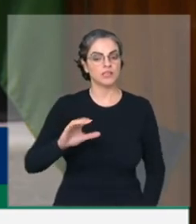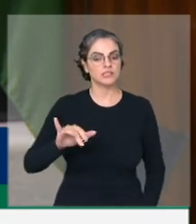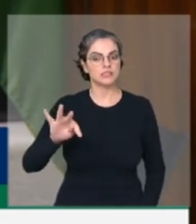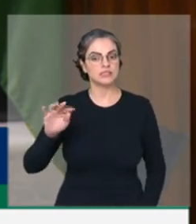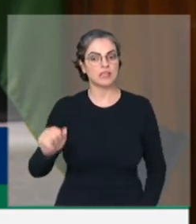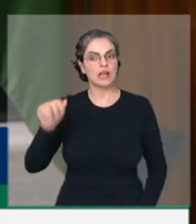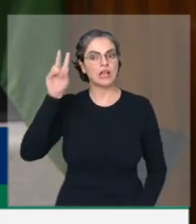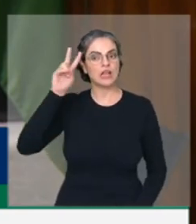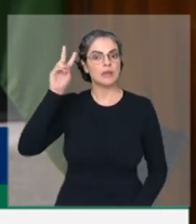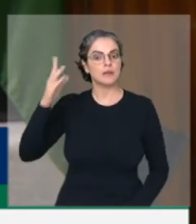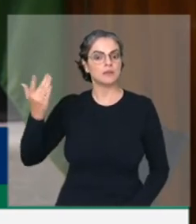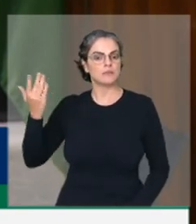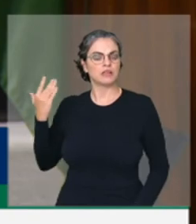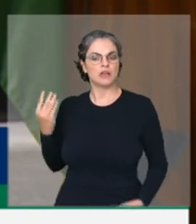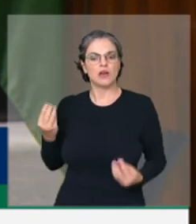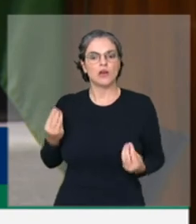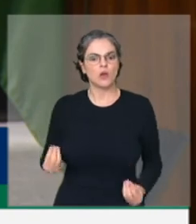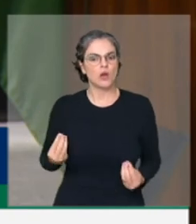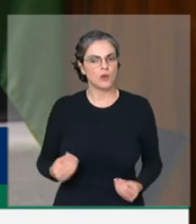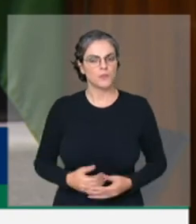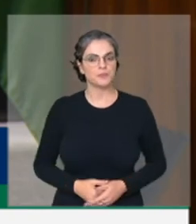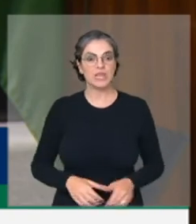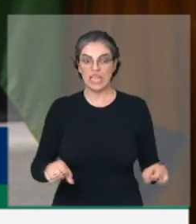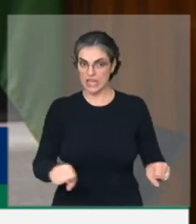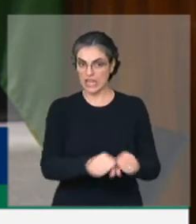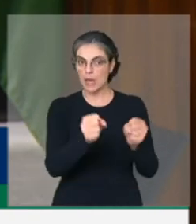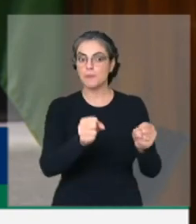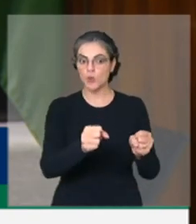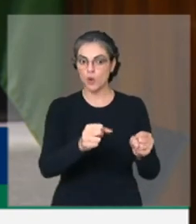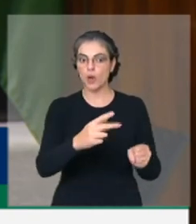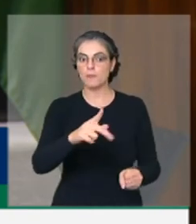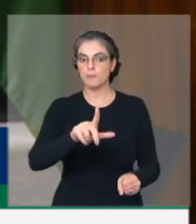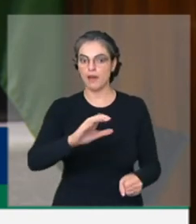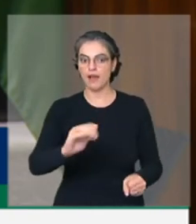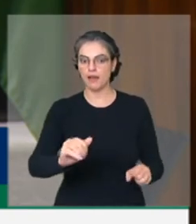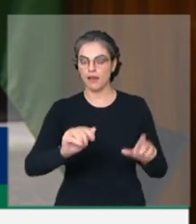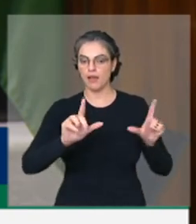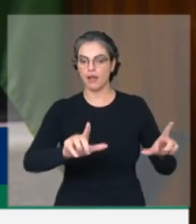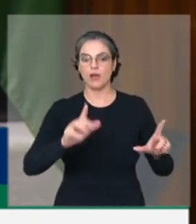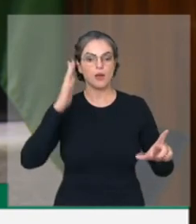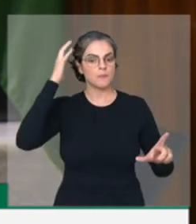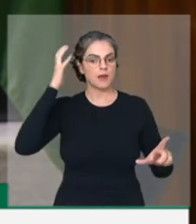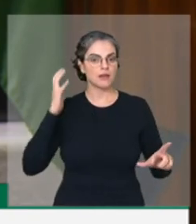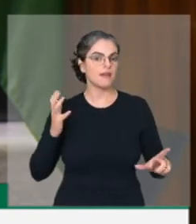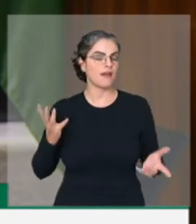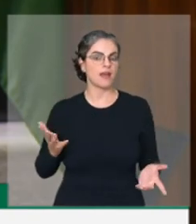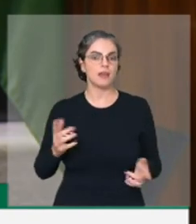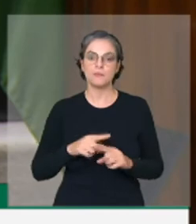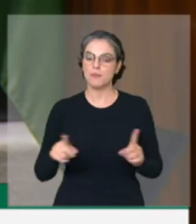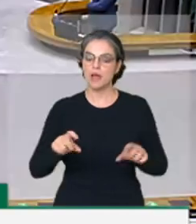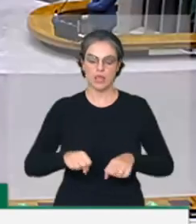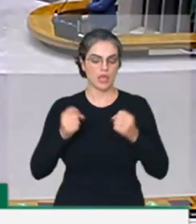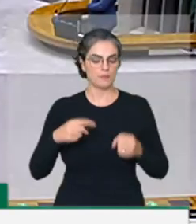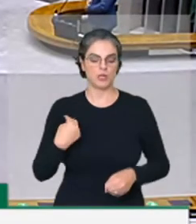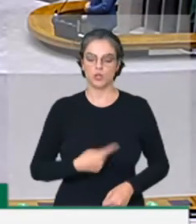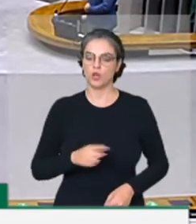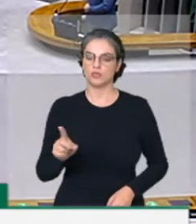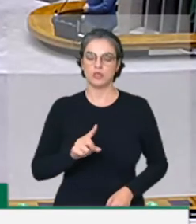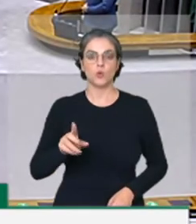ontem. Quebraram a placa de Marielle, mas não nos quebrarão. Ditadura nunca mais, Marielle presente.